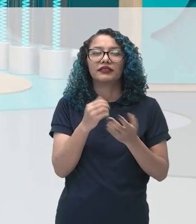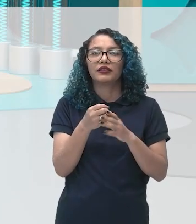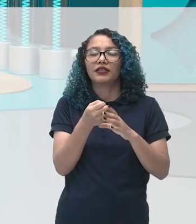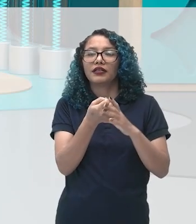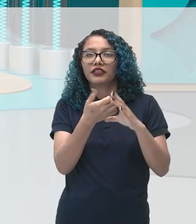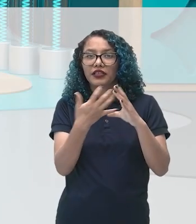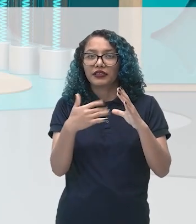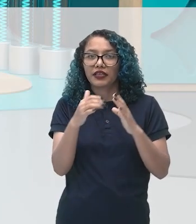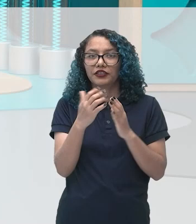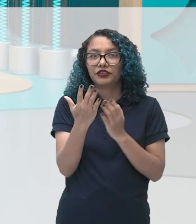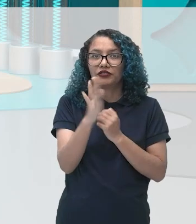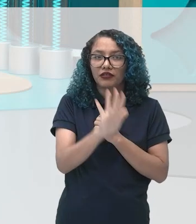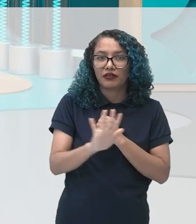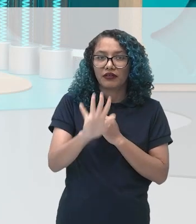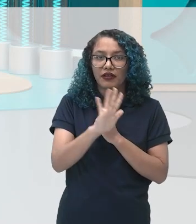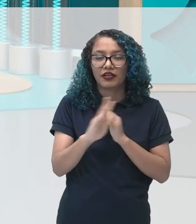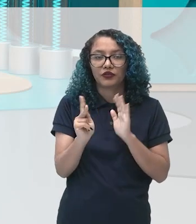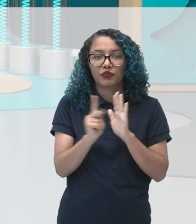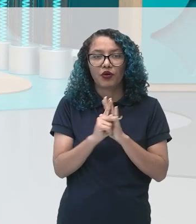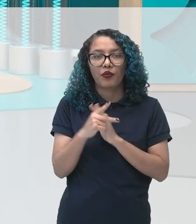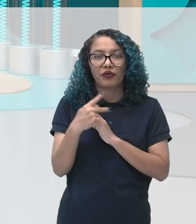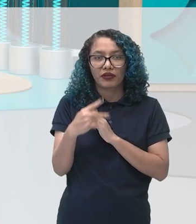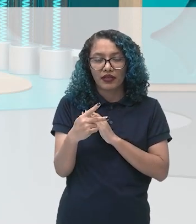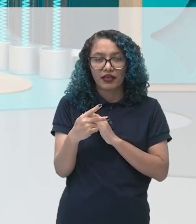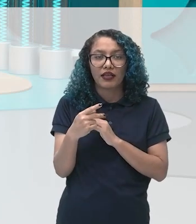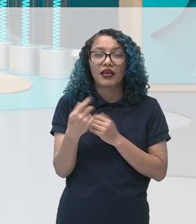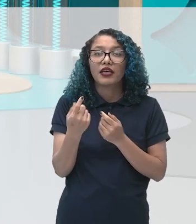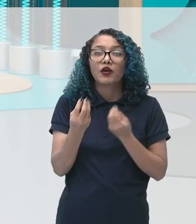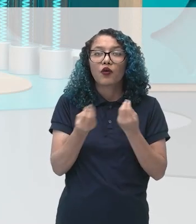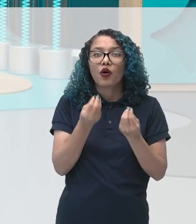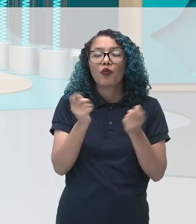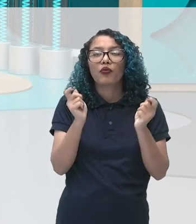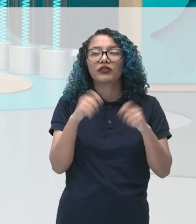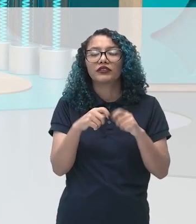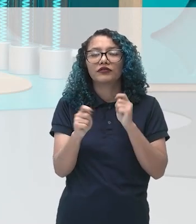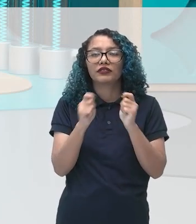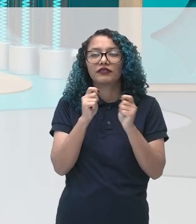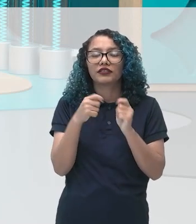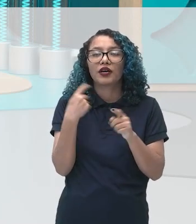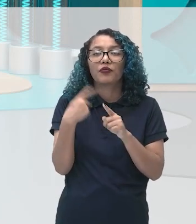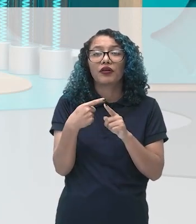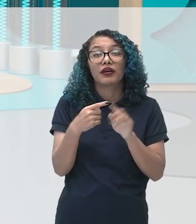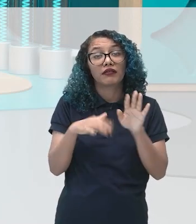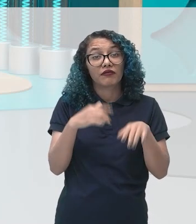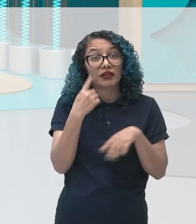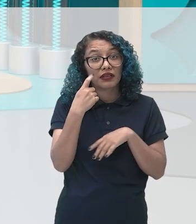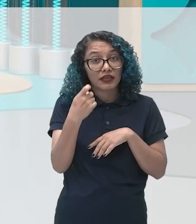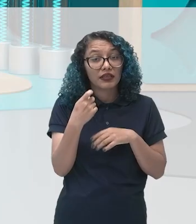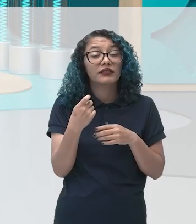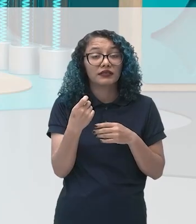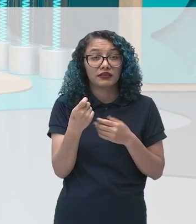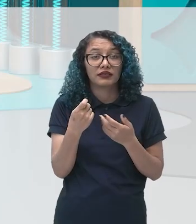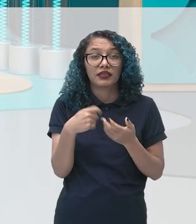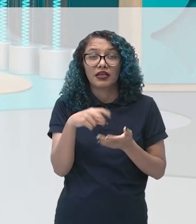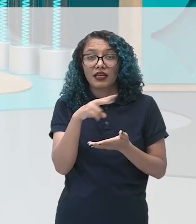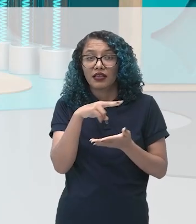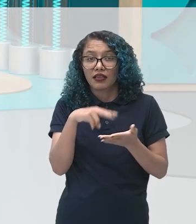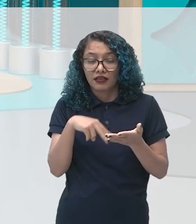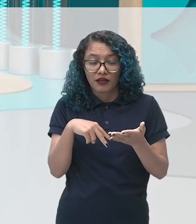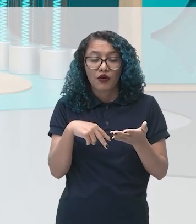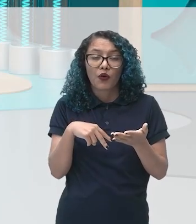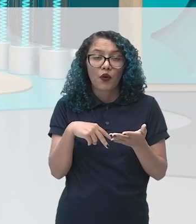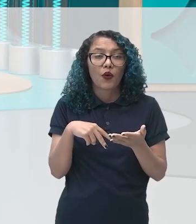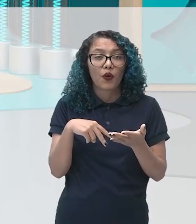fez para ser alguém entrevistada, né? E pode se interessar e querer continuar a leitura ou querer